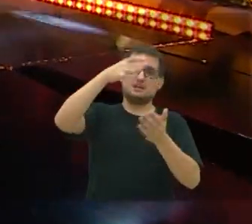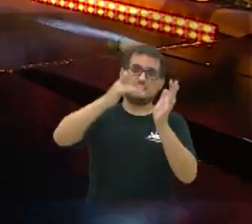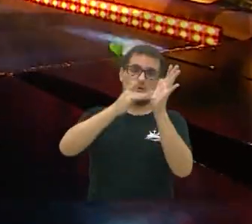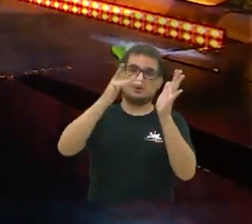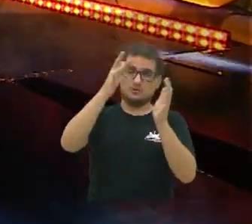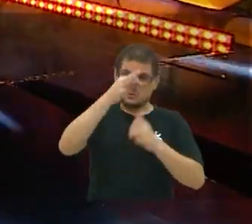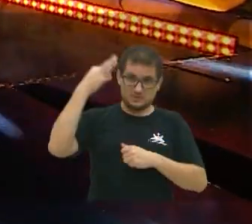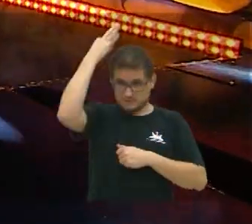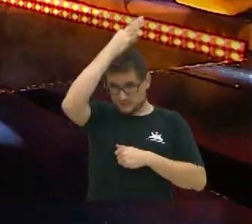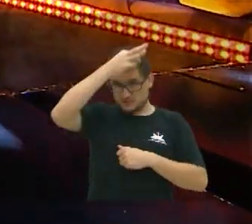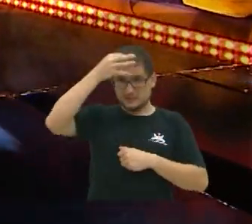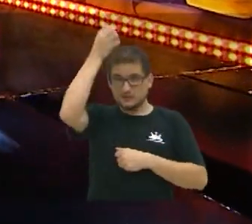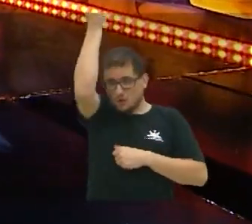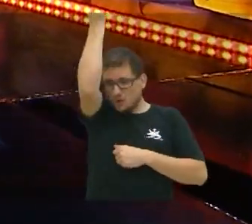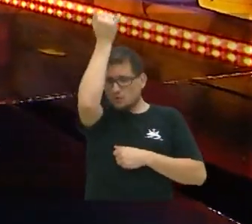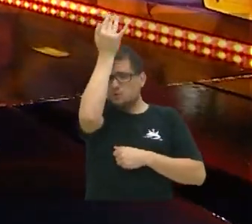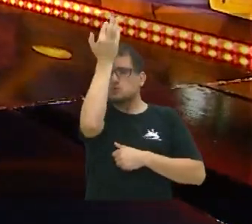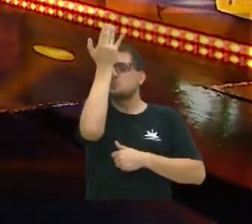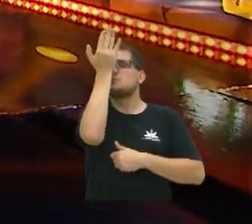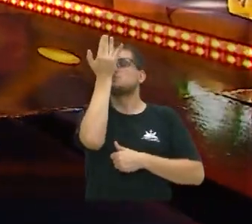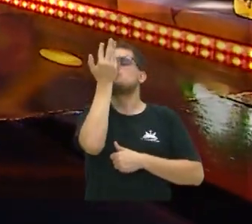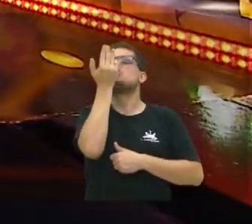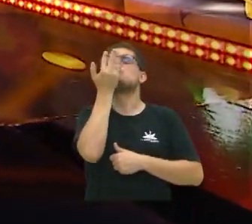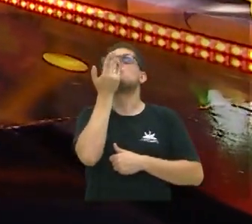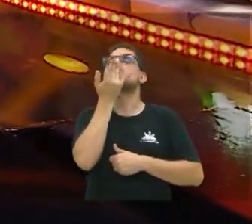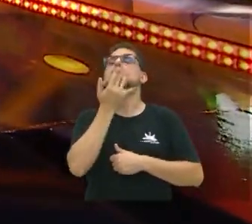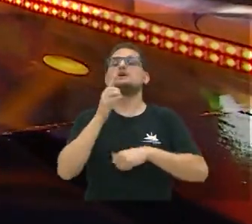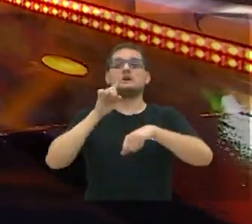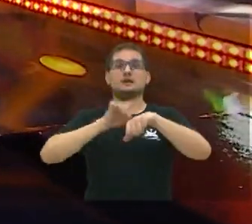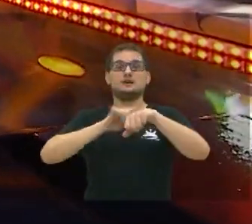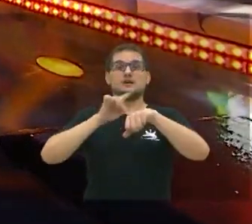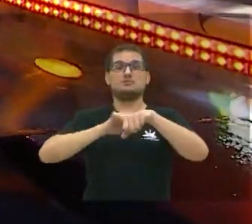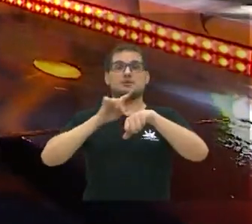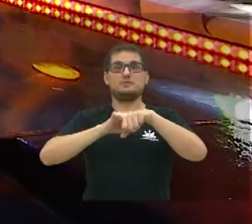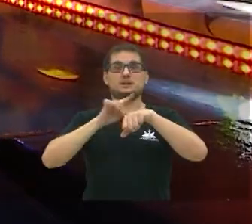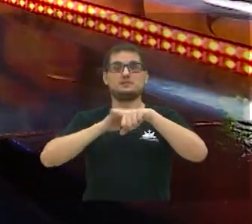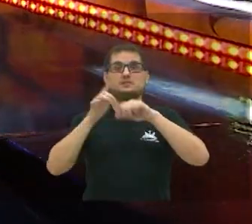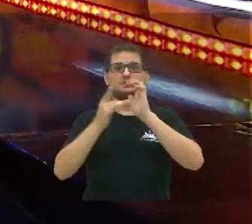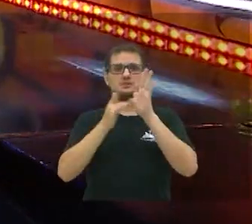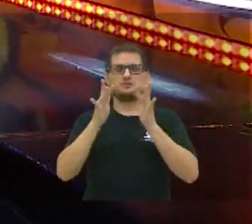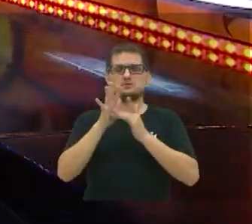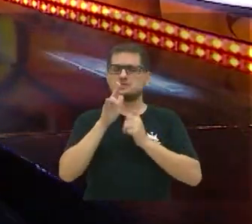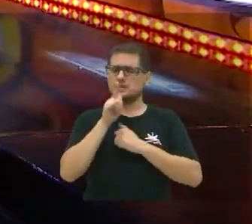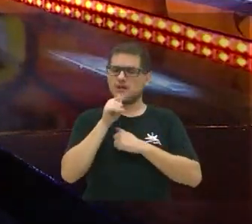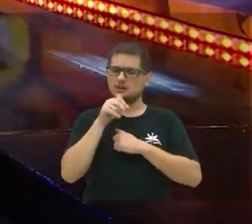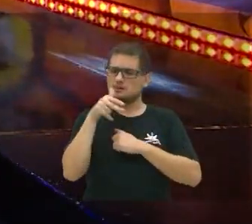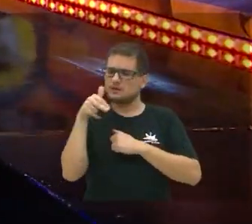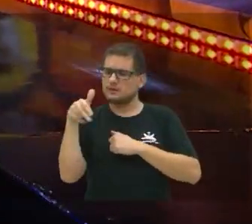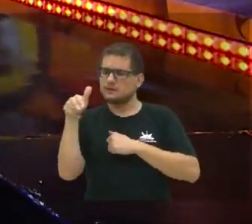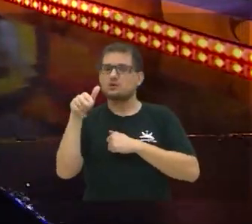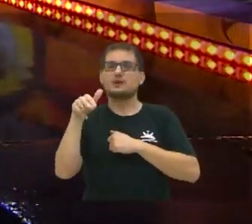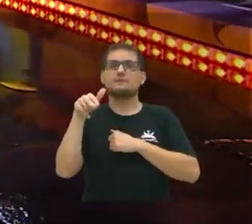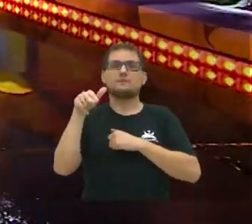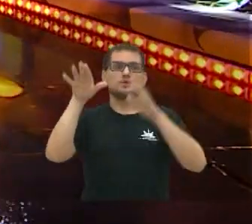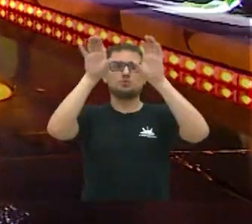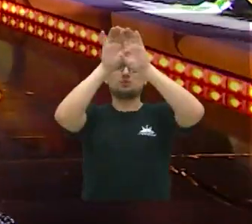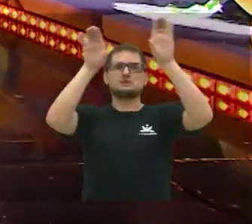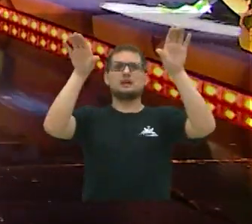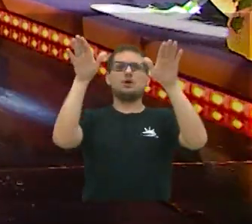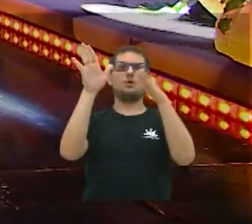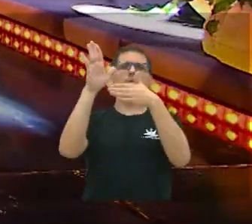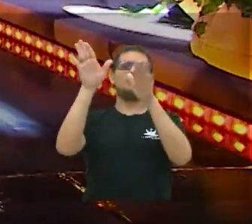E quando ele saiu da água, eis que apareceu o Espírito Santo como que em forma de